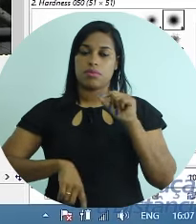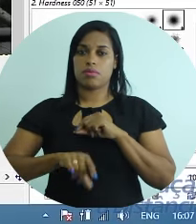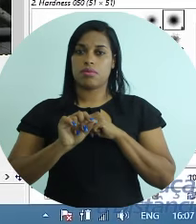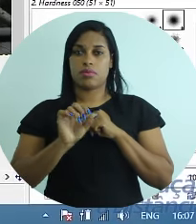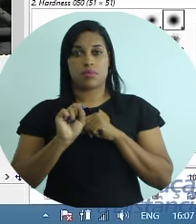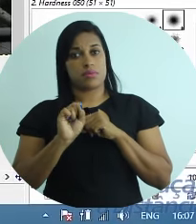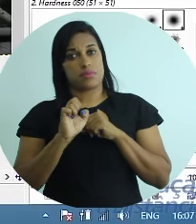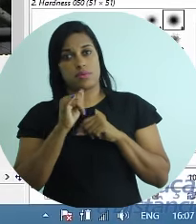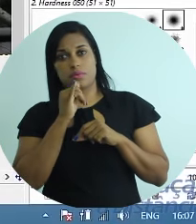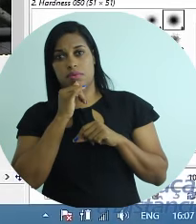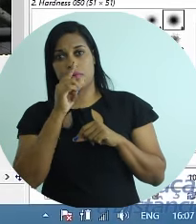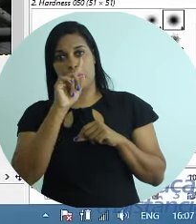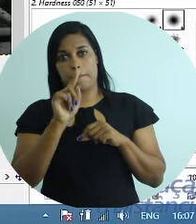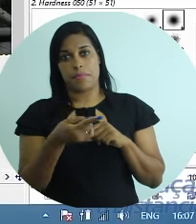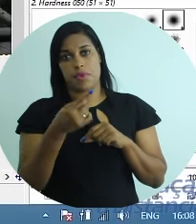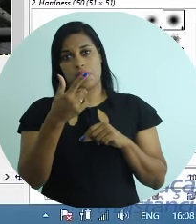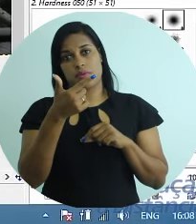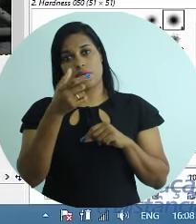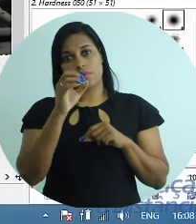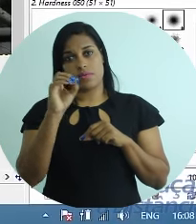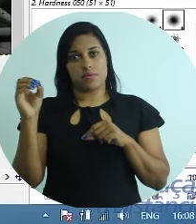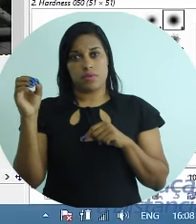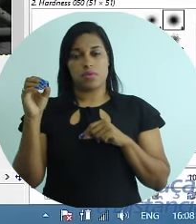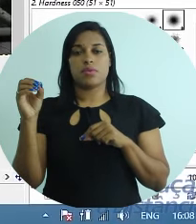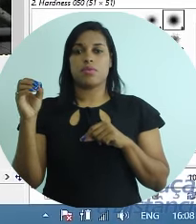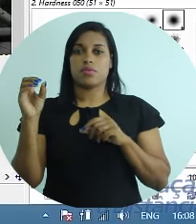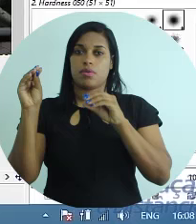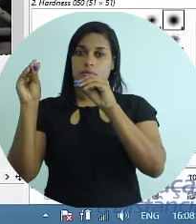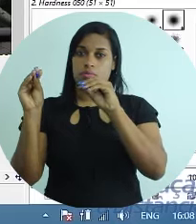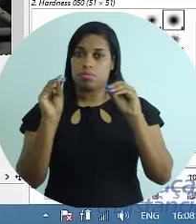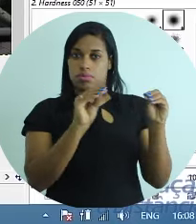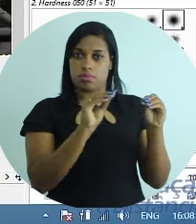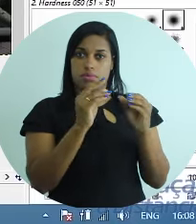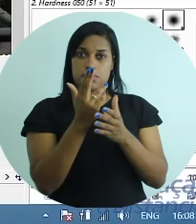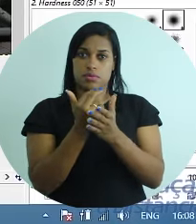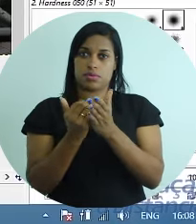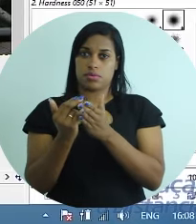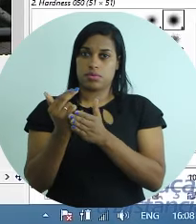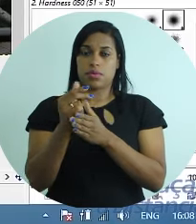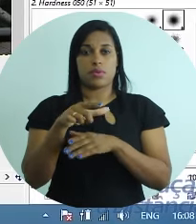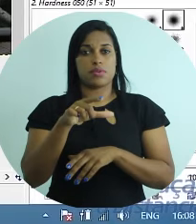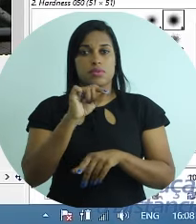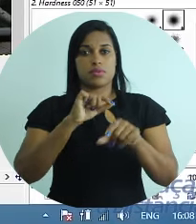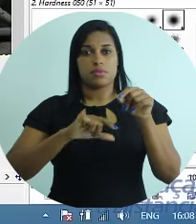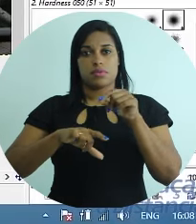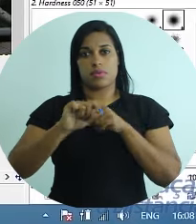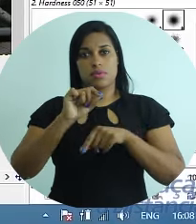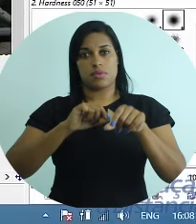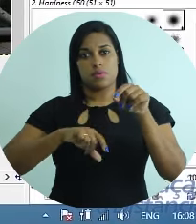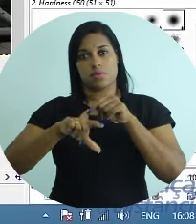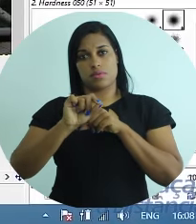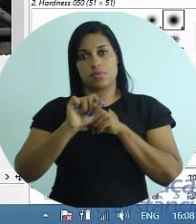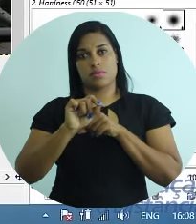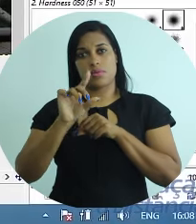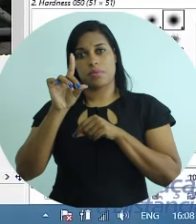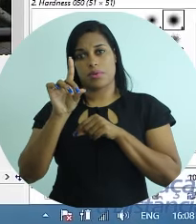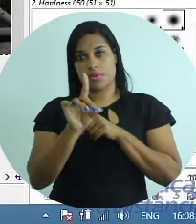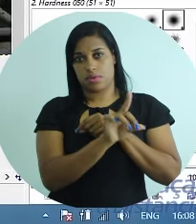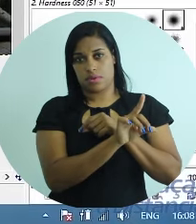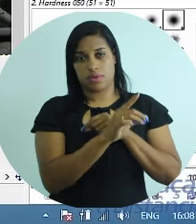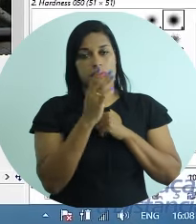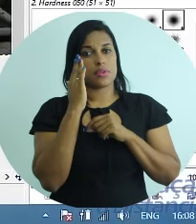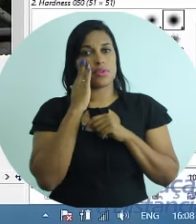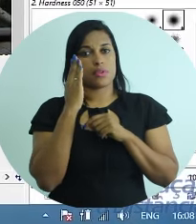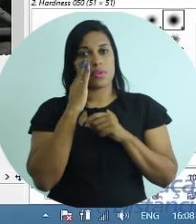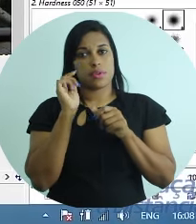ela esteja na posição, por exemplo, 1.200 pixels, eu vou deslocar essa imagem, pelo menos a seleção, um pouquinho mais para a direita.